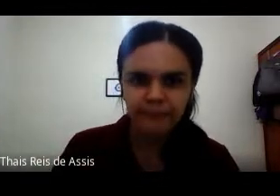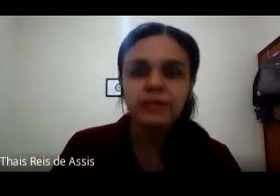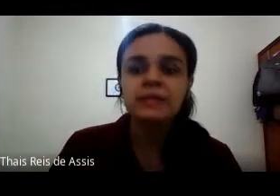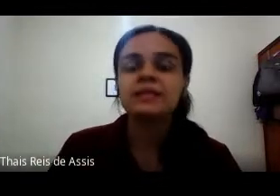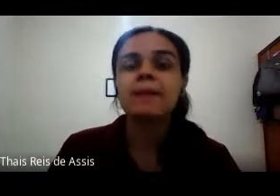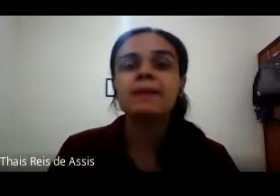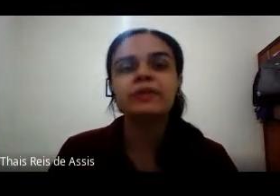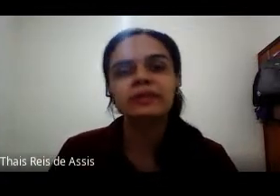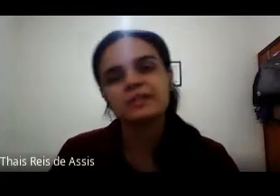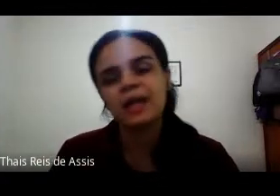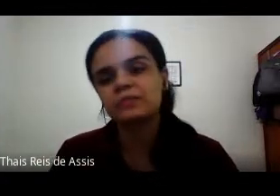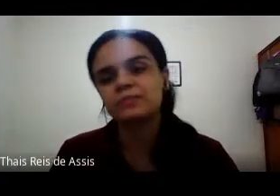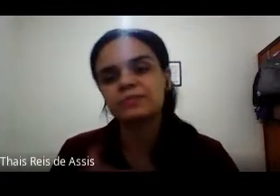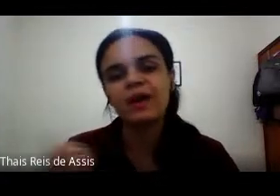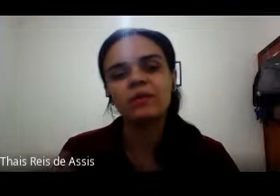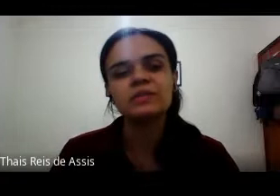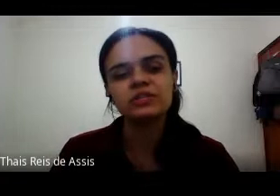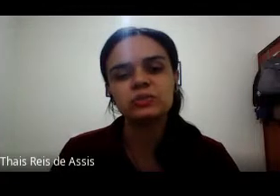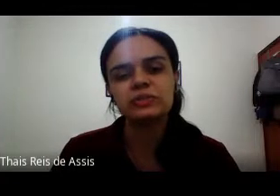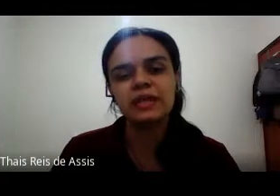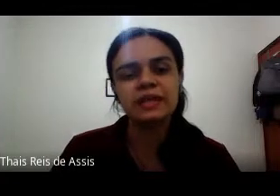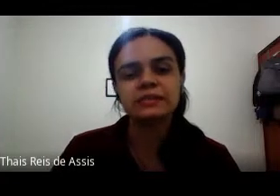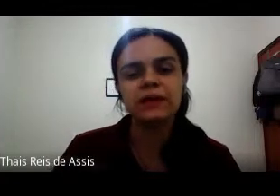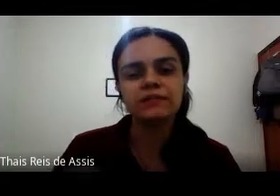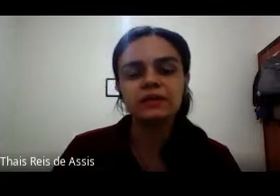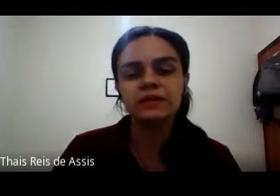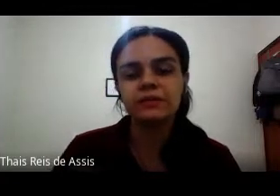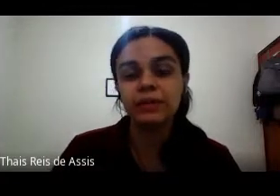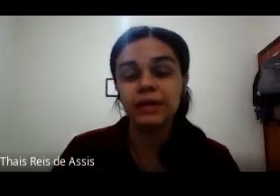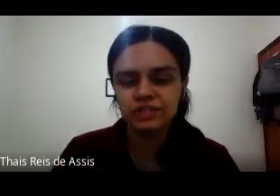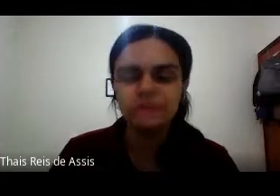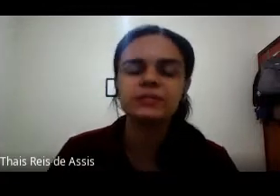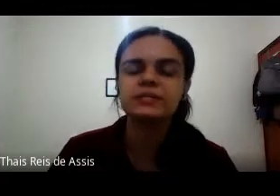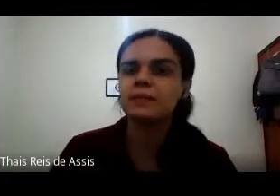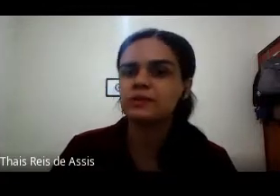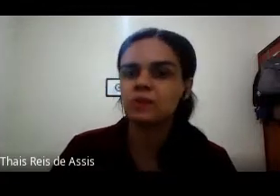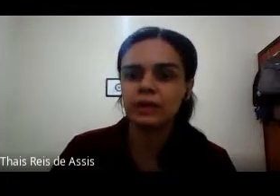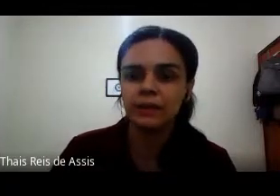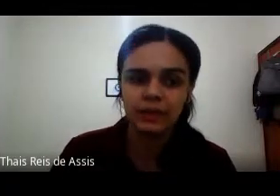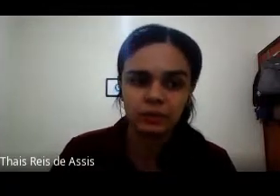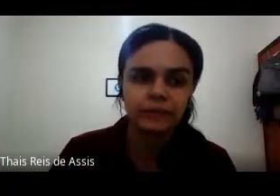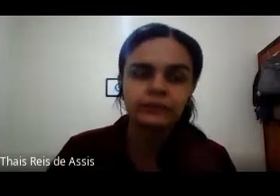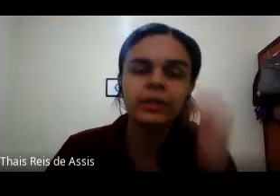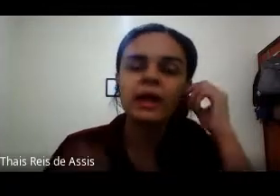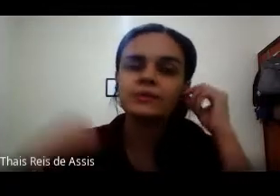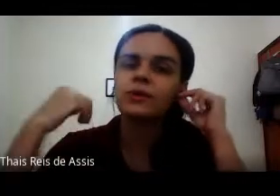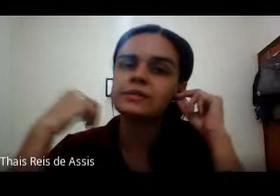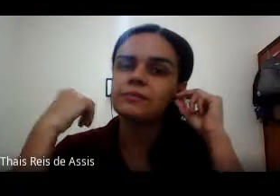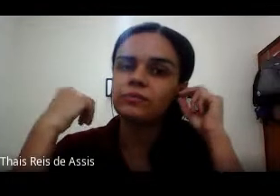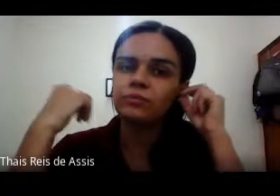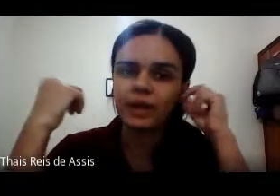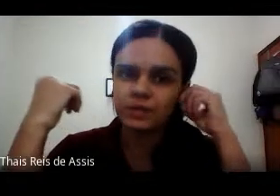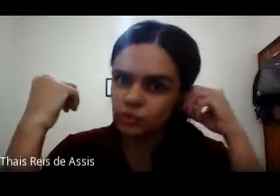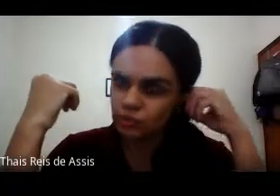tá? Saber orientar os alunos para os valores e atitudes em relação à vida e ambiente. A gente sabe que a escola não é neutra. A escola